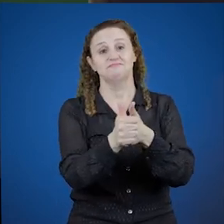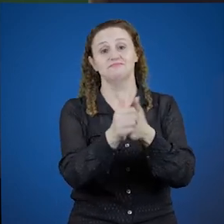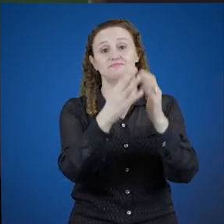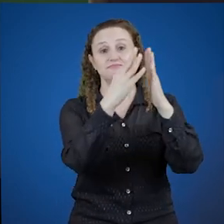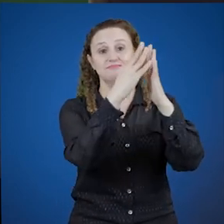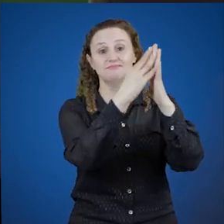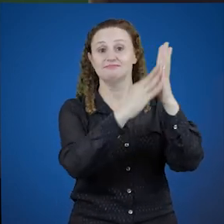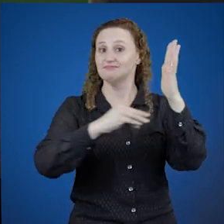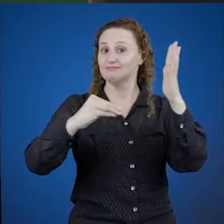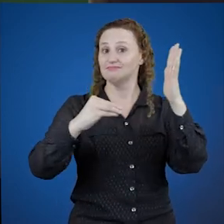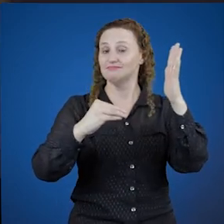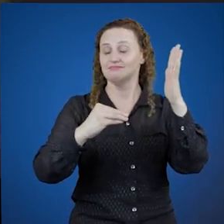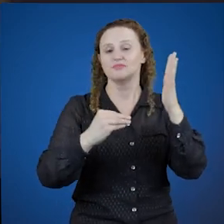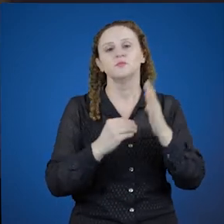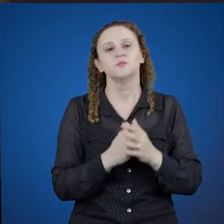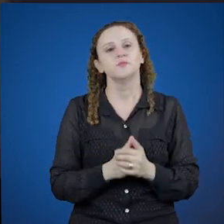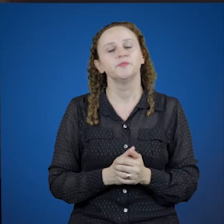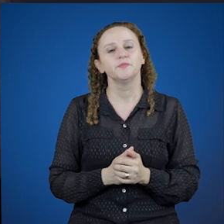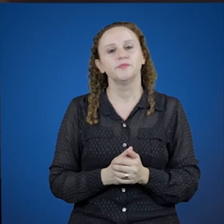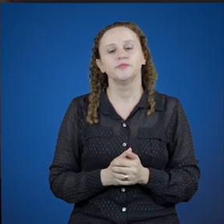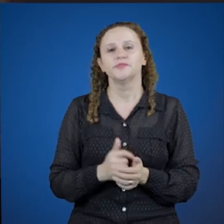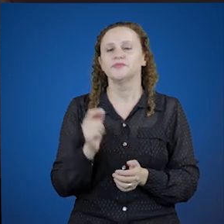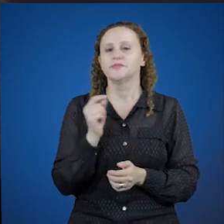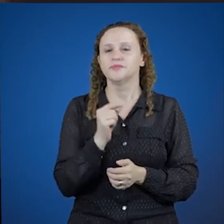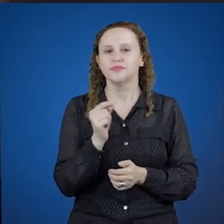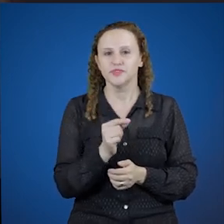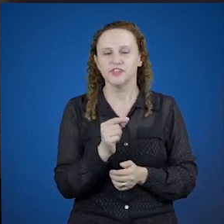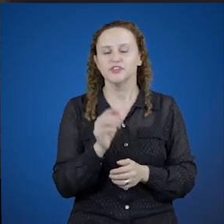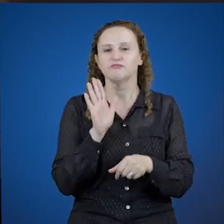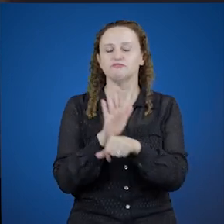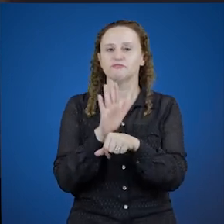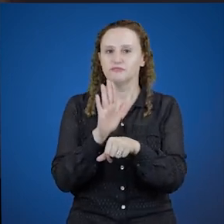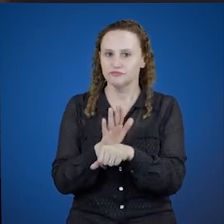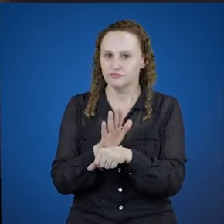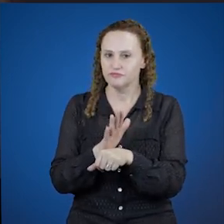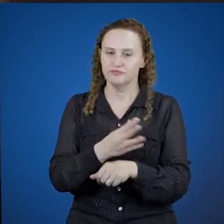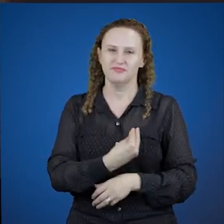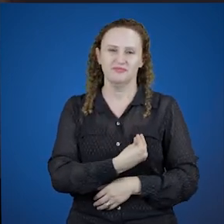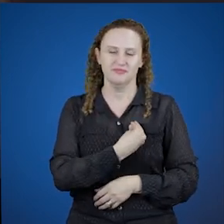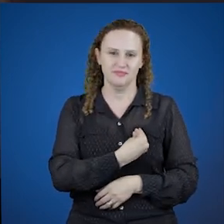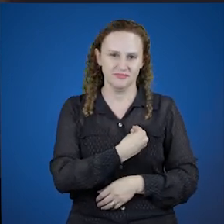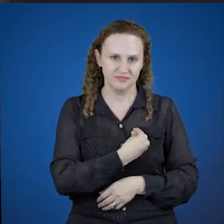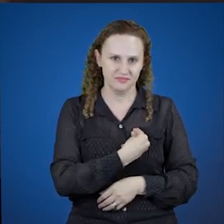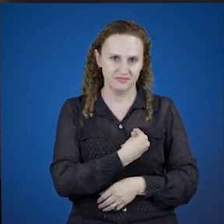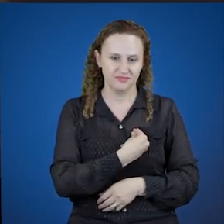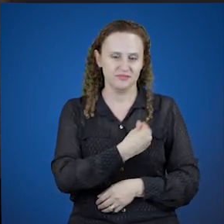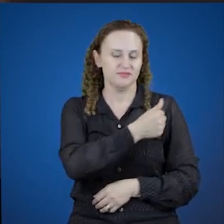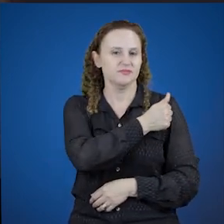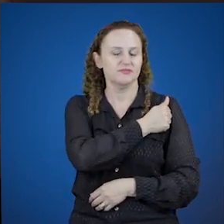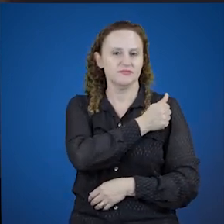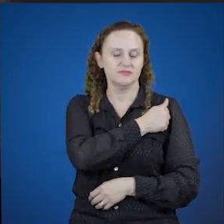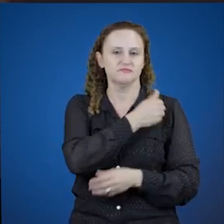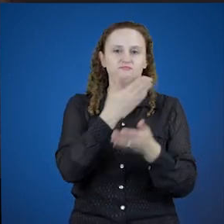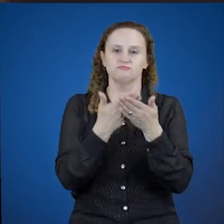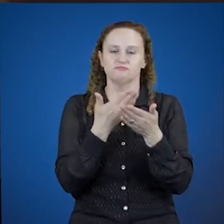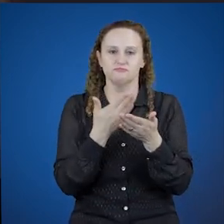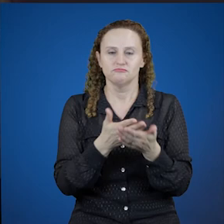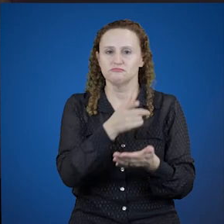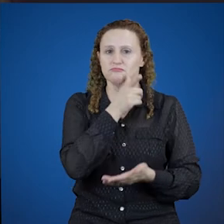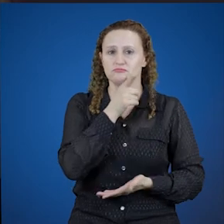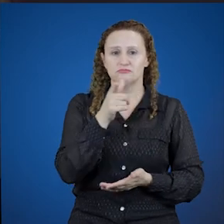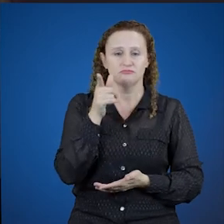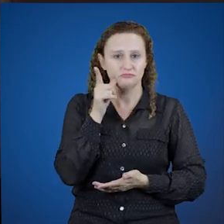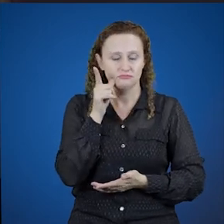o modelo e isso Vai facilitar a vida do aluno nos estudos latinos